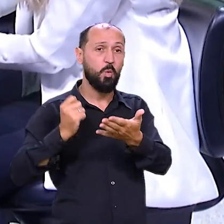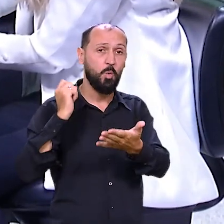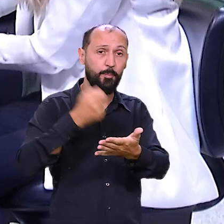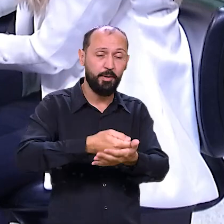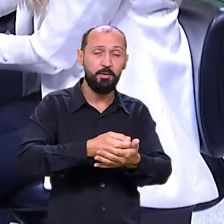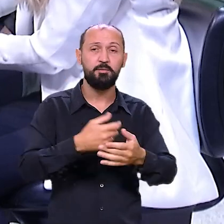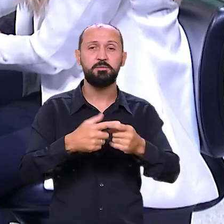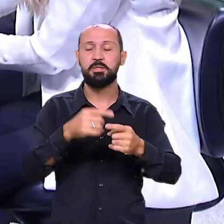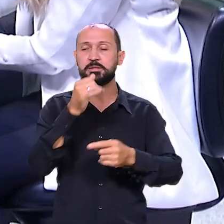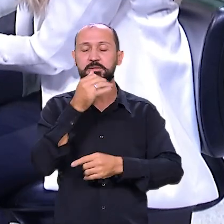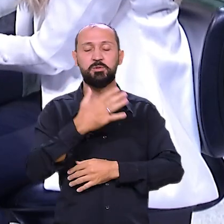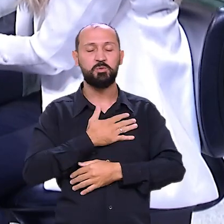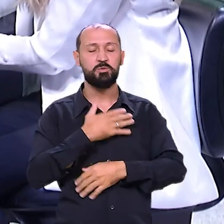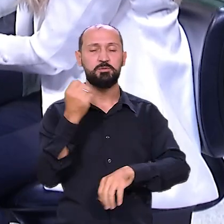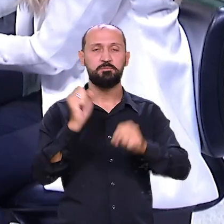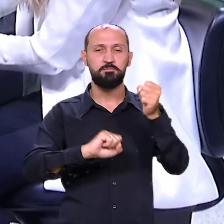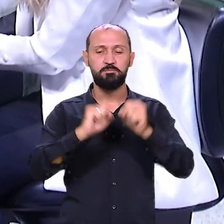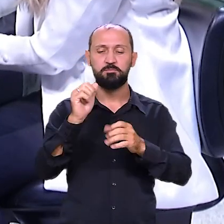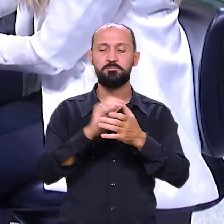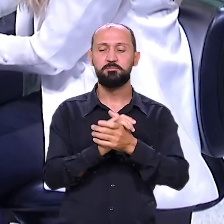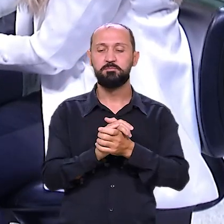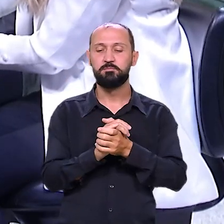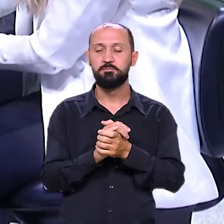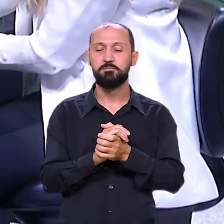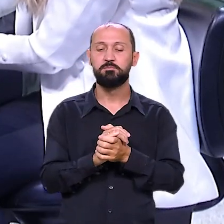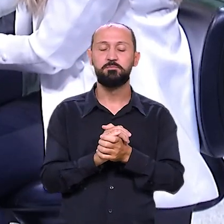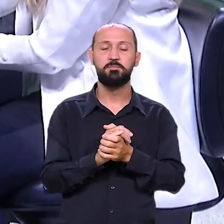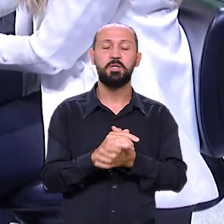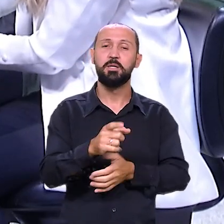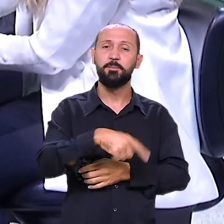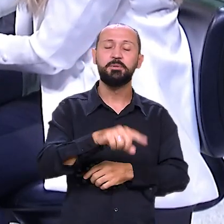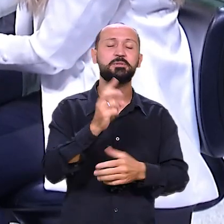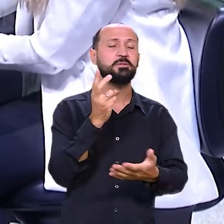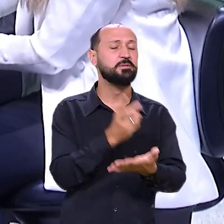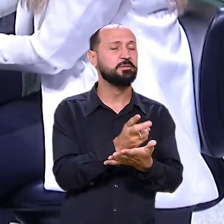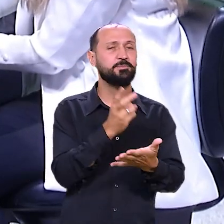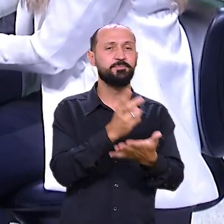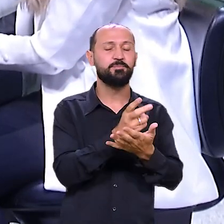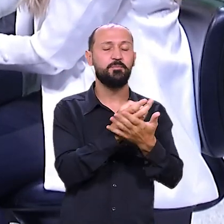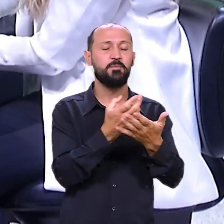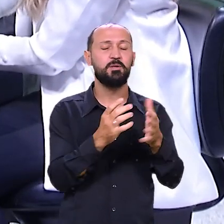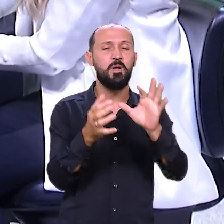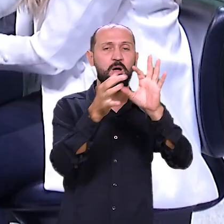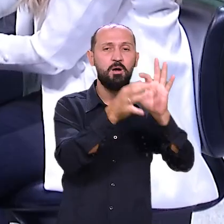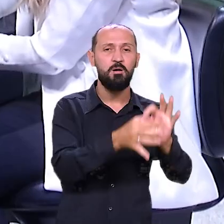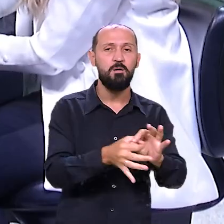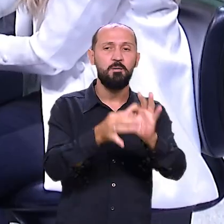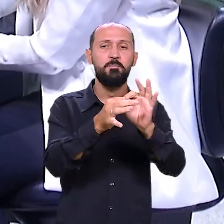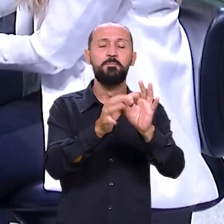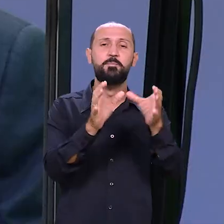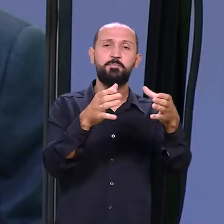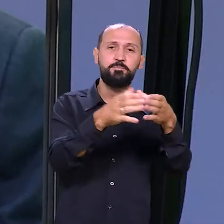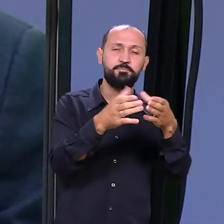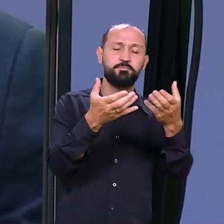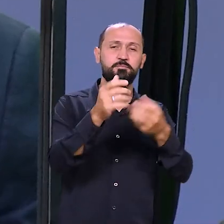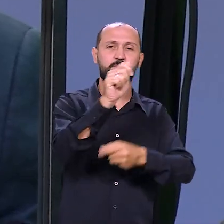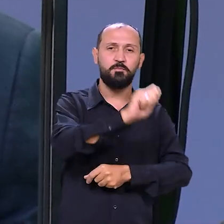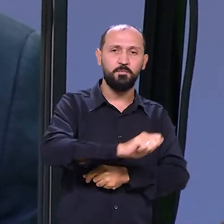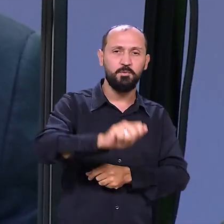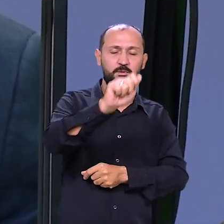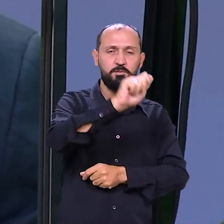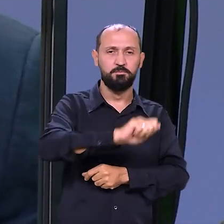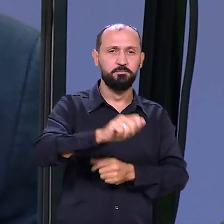produzindo, que no caso somos nós, a indústria, mas eles também precisam cada vez mais se unir, né, em cooperativas,